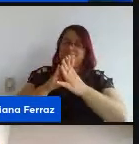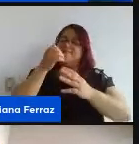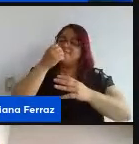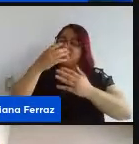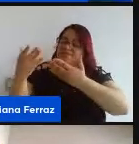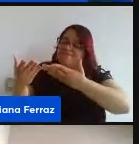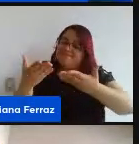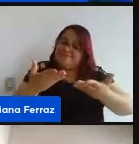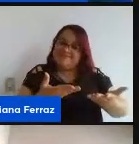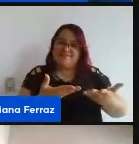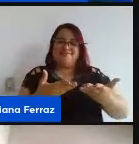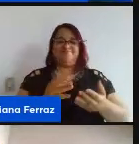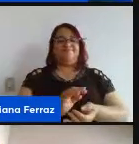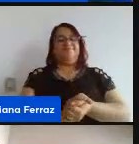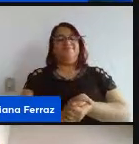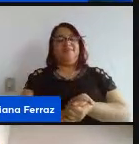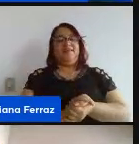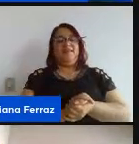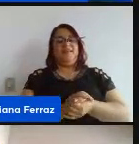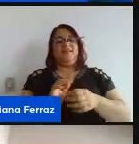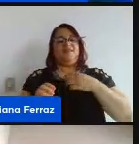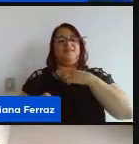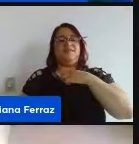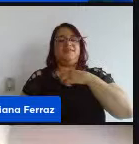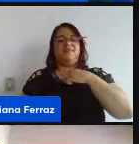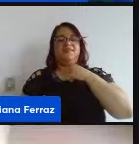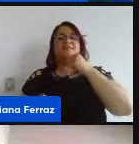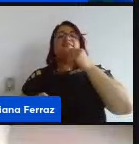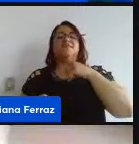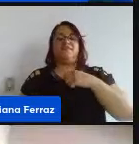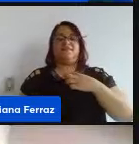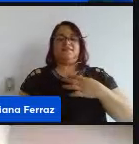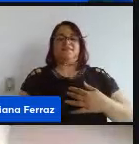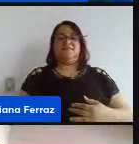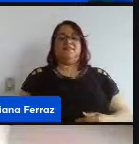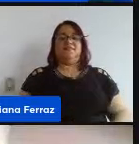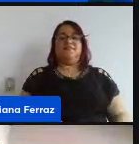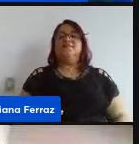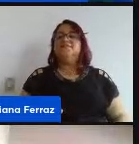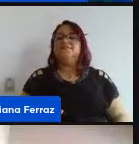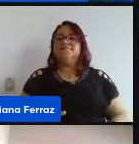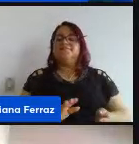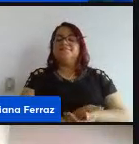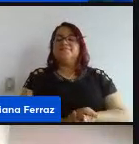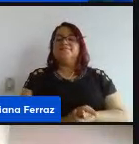Desculpe que eu caí. Obrigado.